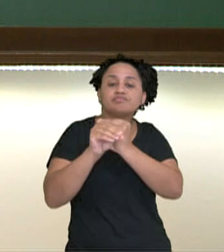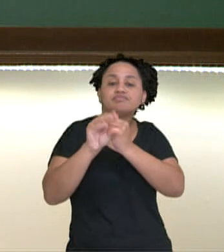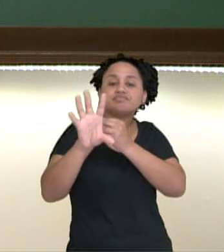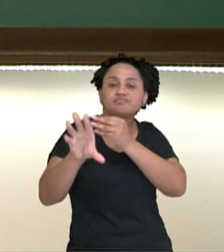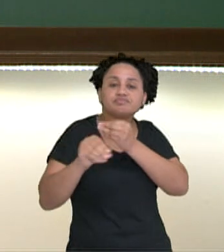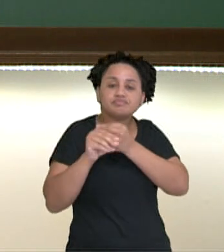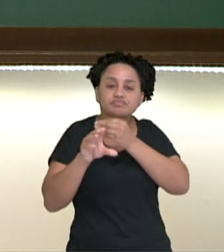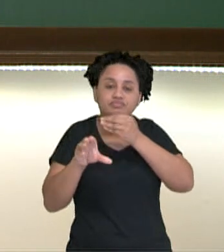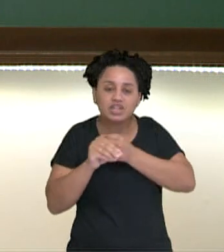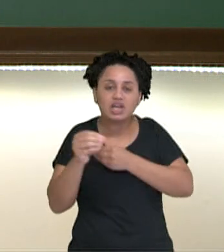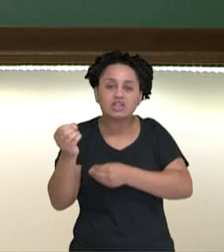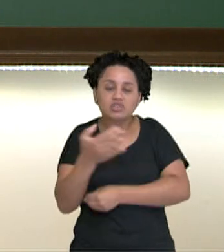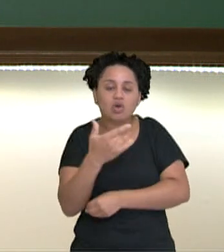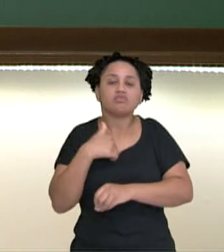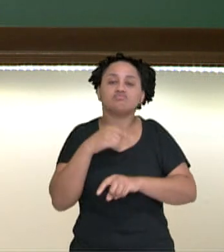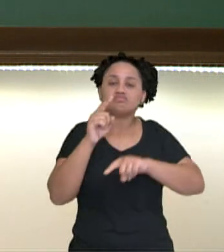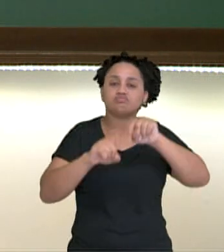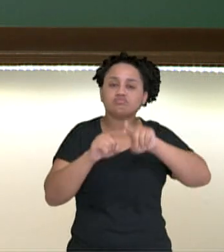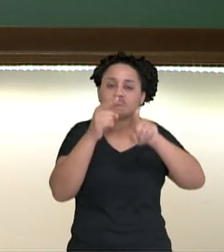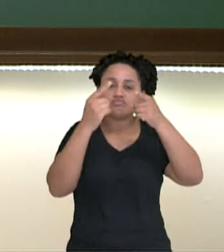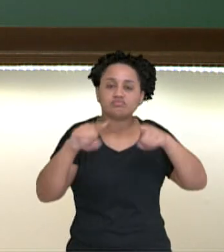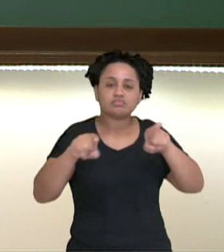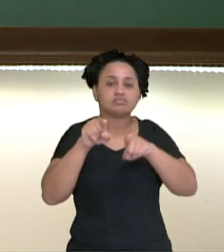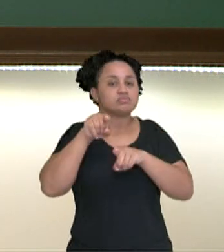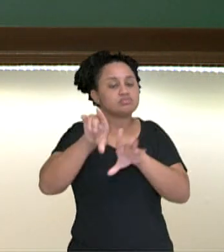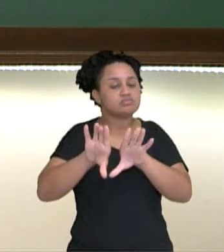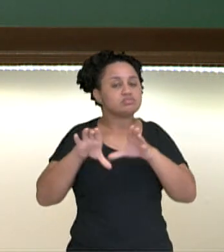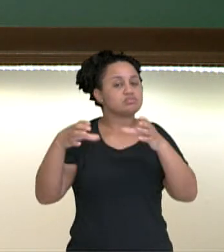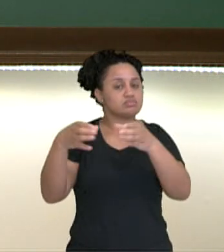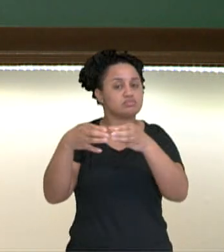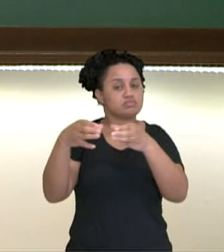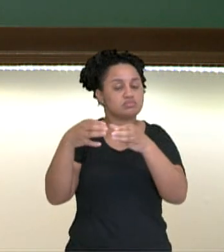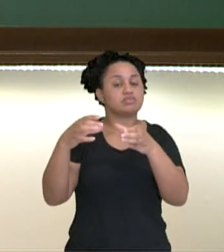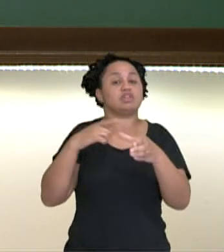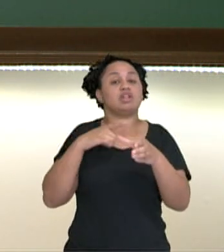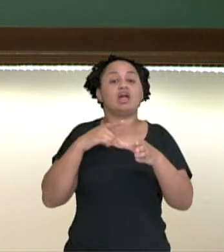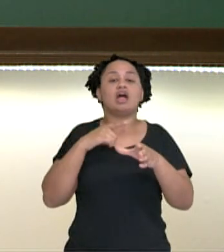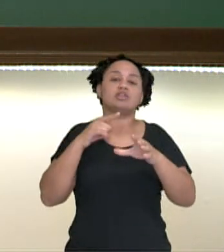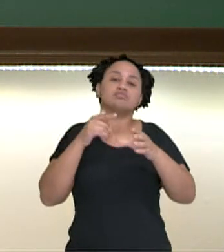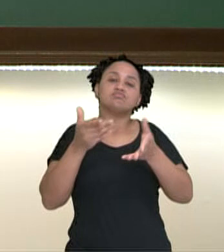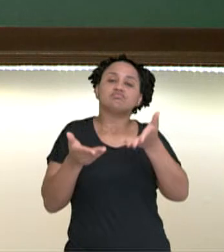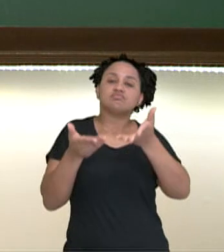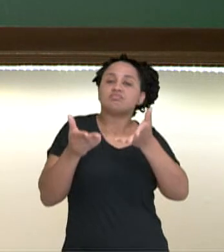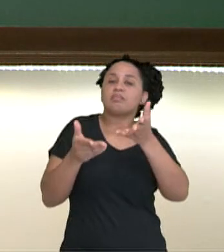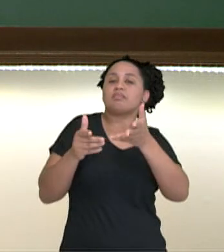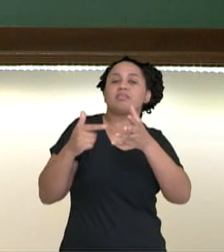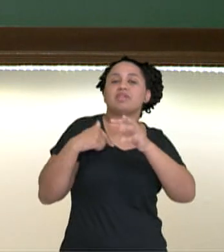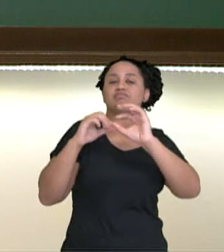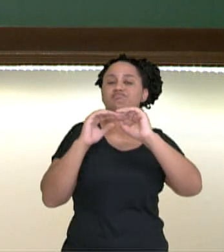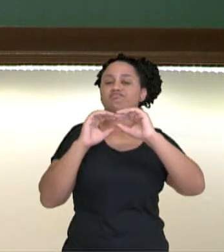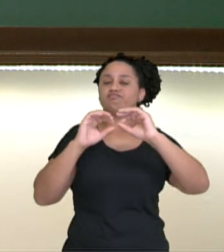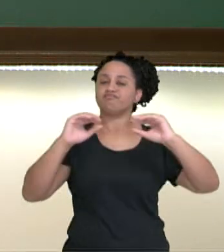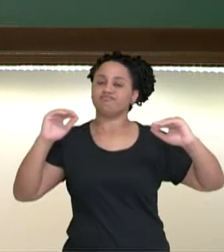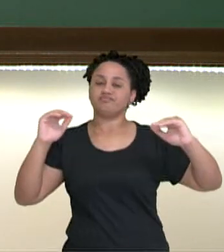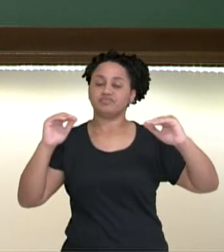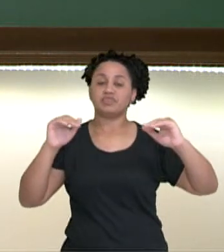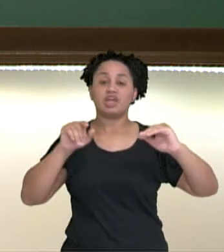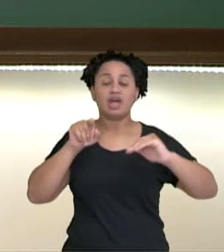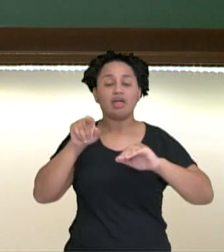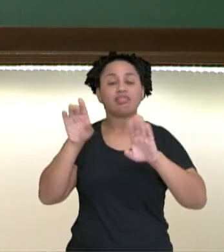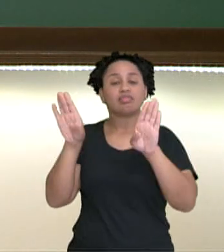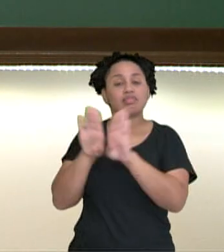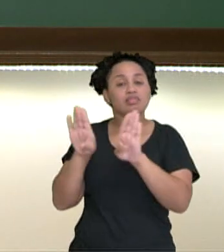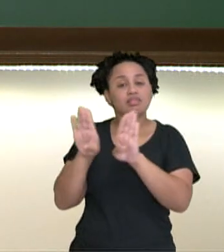novos instrumentos à orquestra, dando a ela proporções monumentais. E Beethoven também